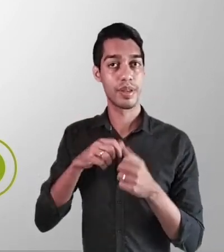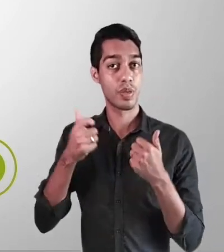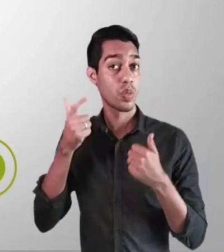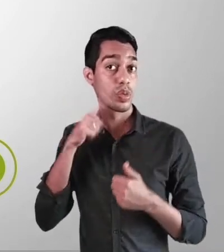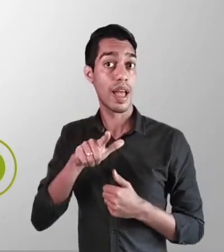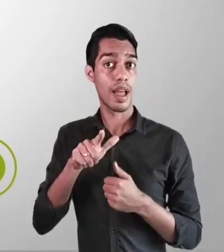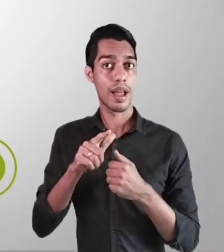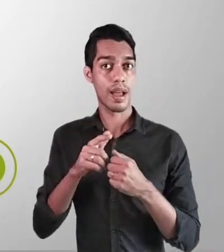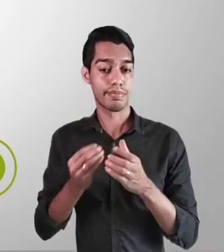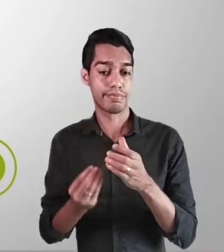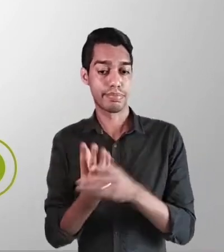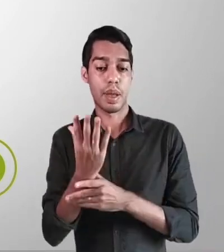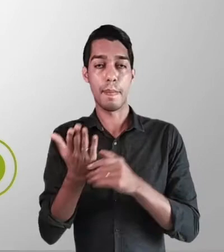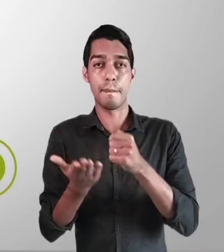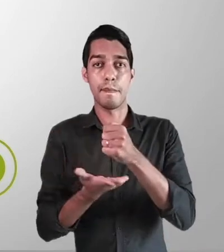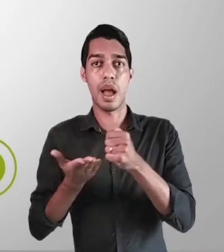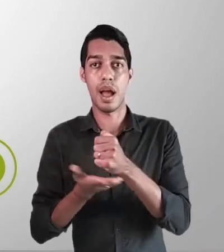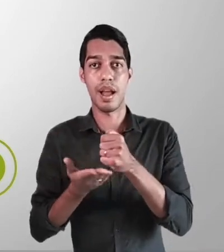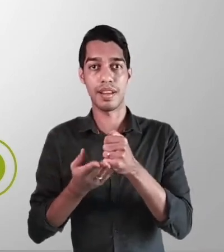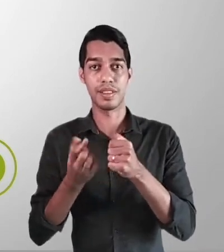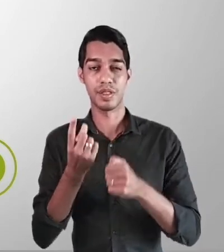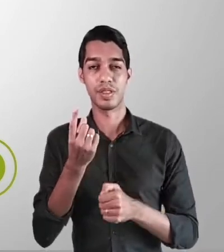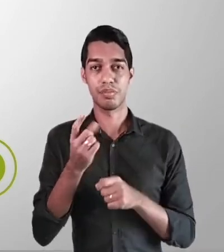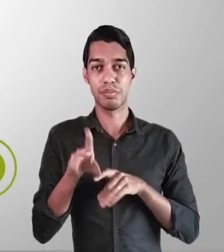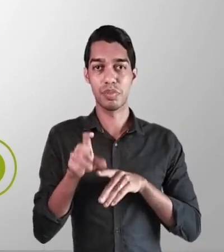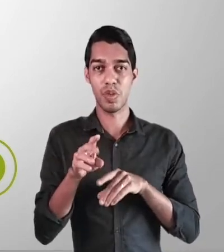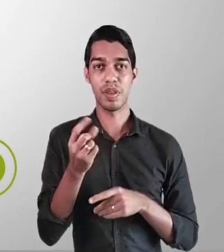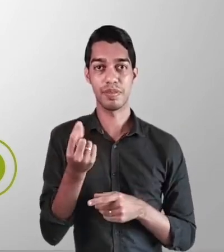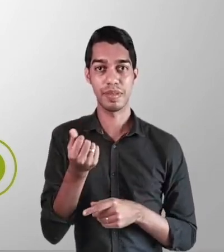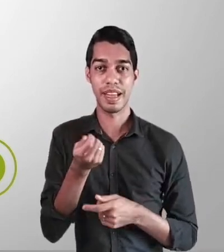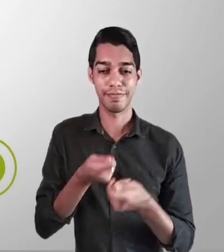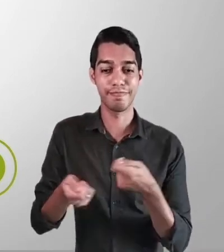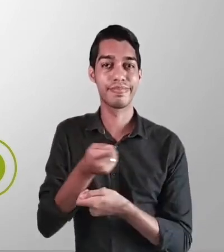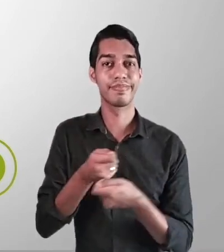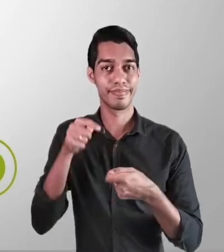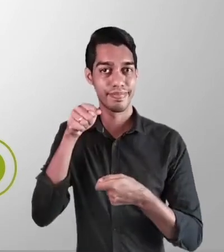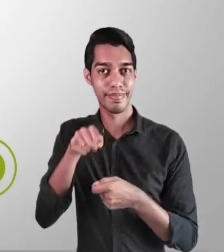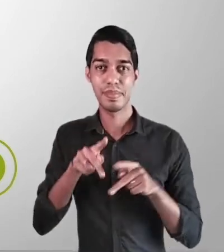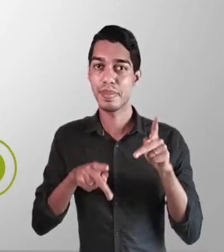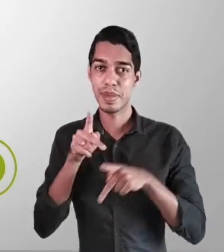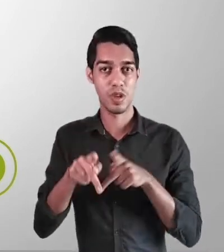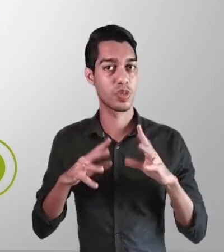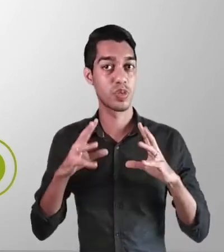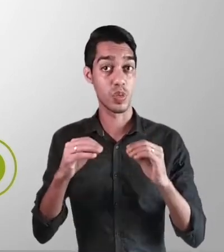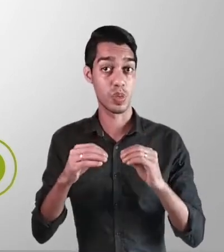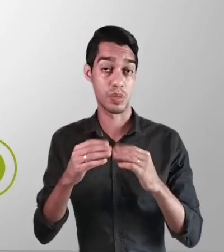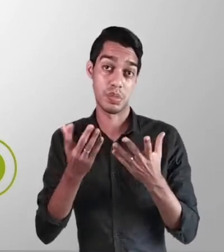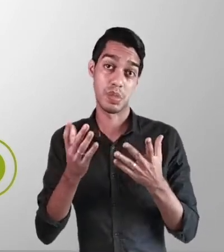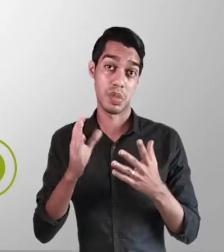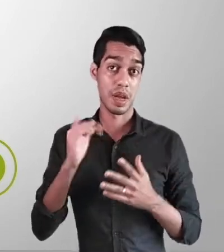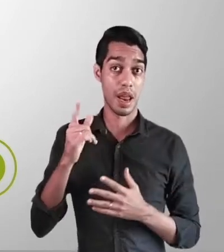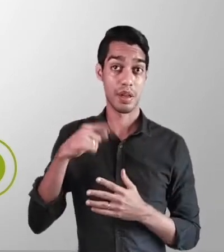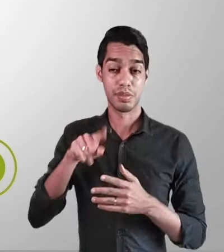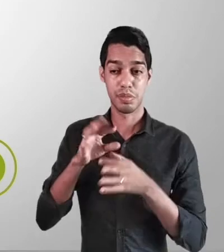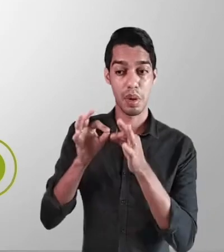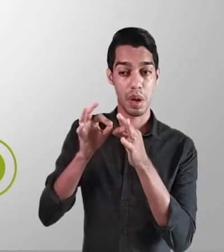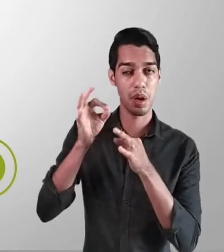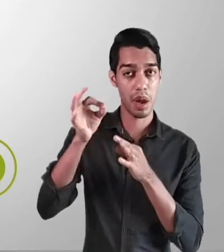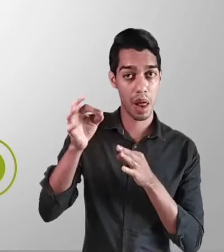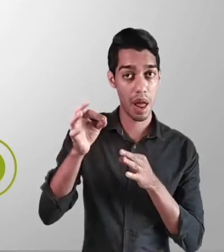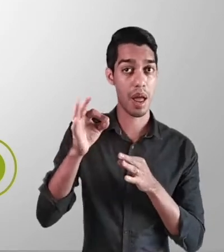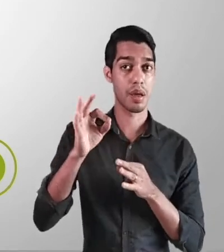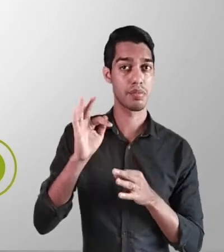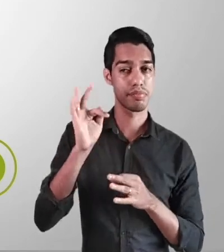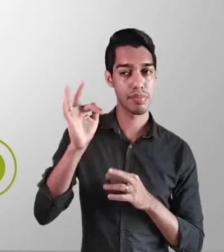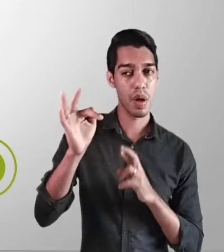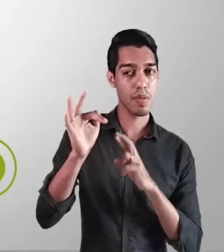né? É lógico, quando a gente pensa numa visão de longo prazo, a educação financeira, por exemplo, ela está prevista na base nacional